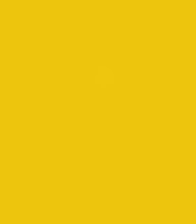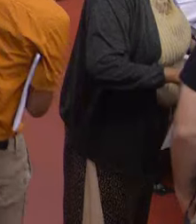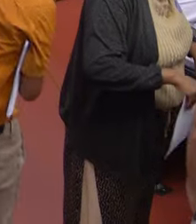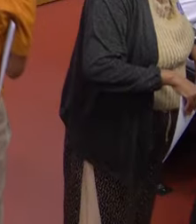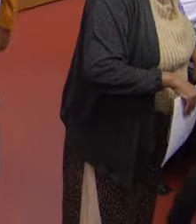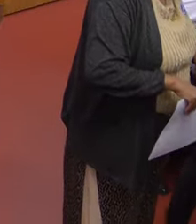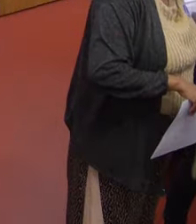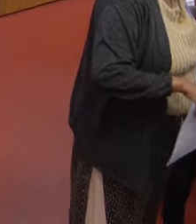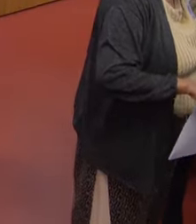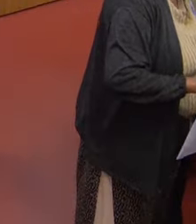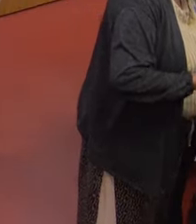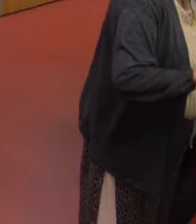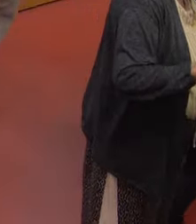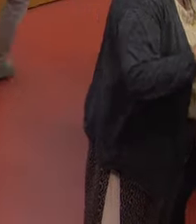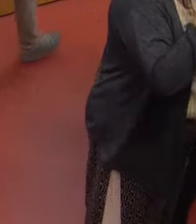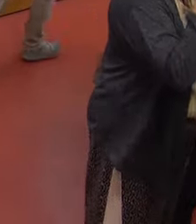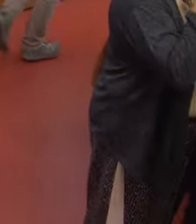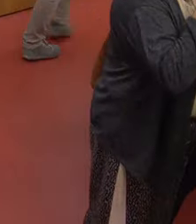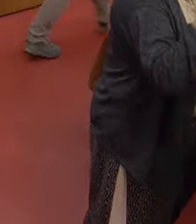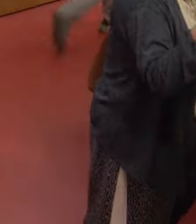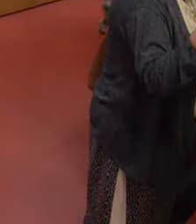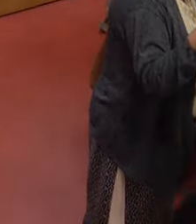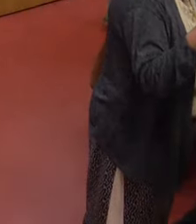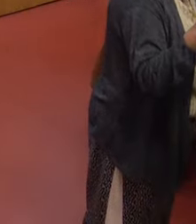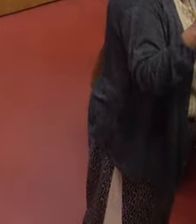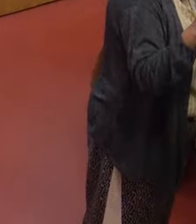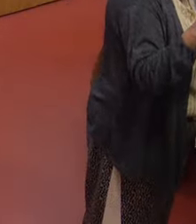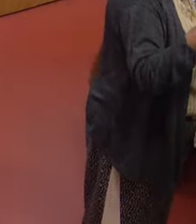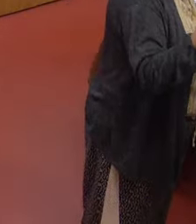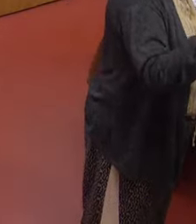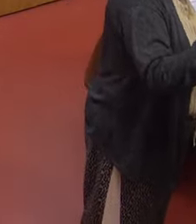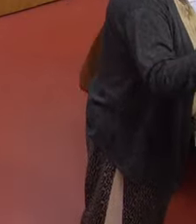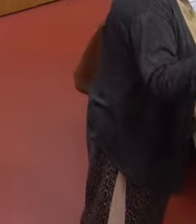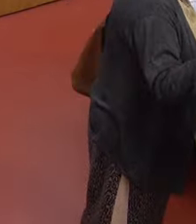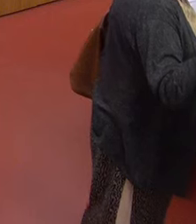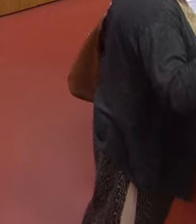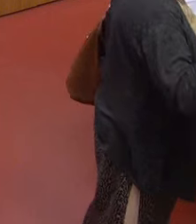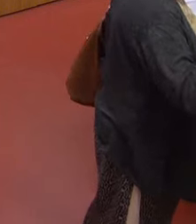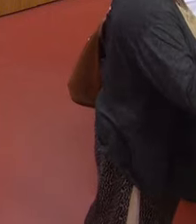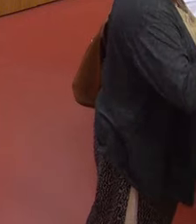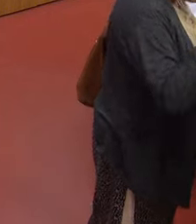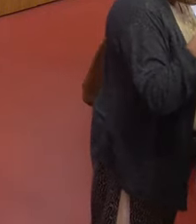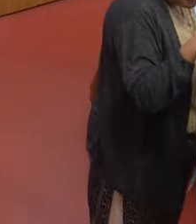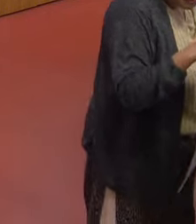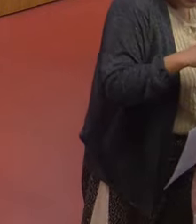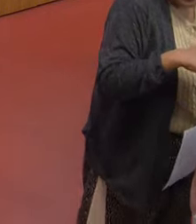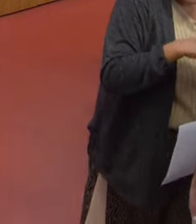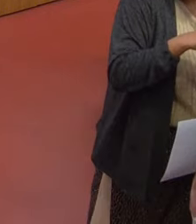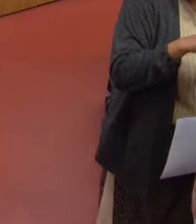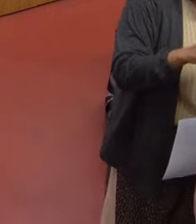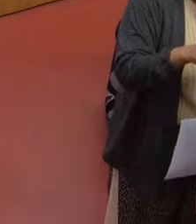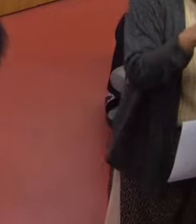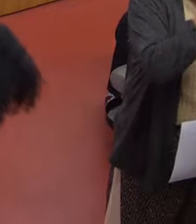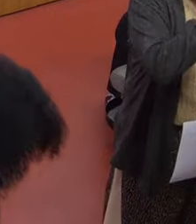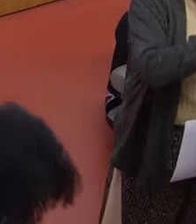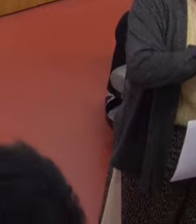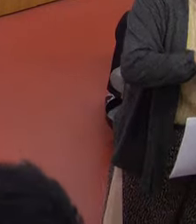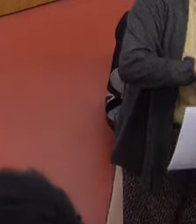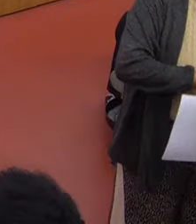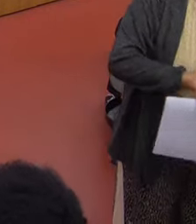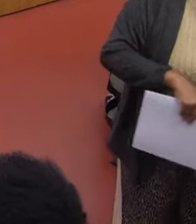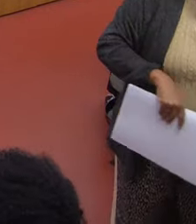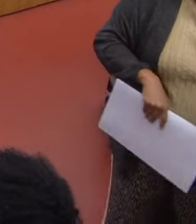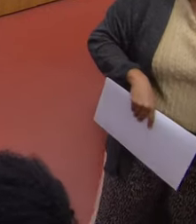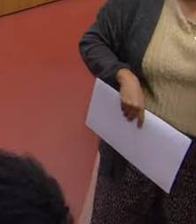senhoras e senhores por favor ocupem os seus lugares neste momento daremos início à fase da